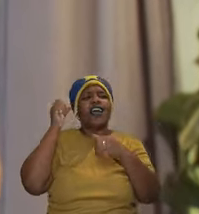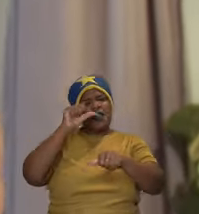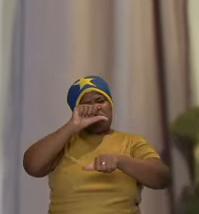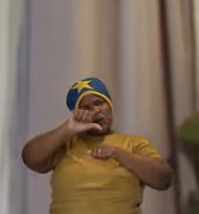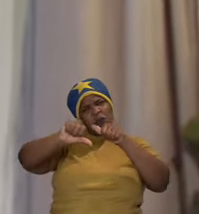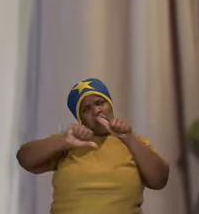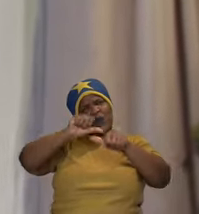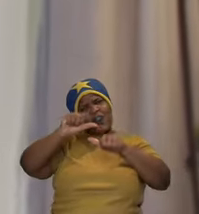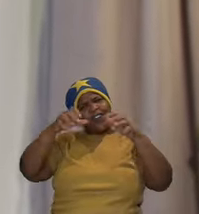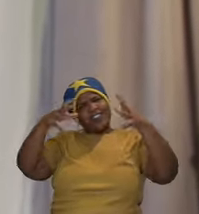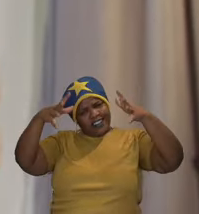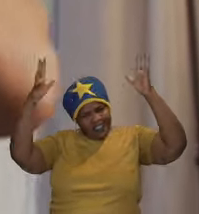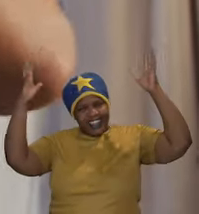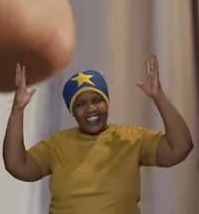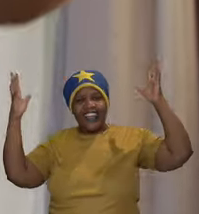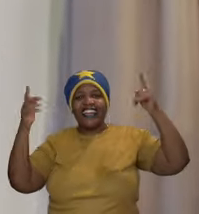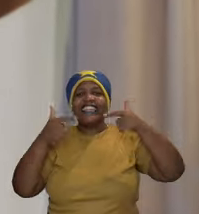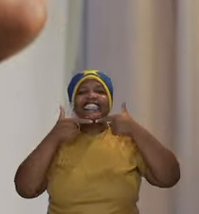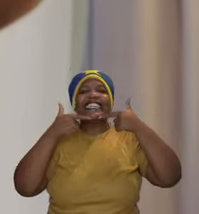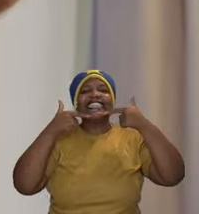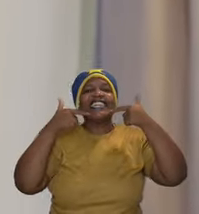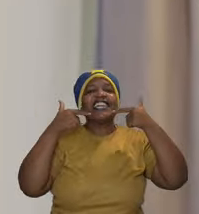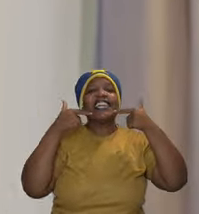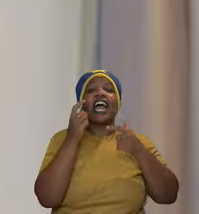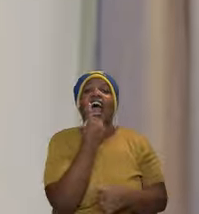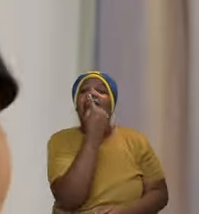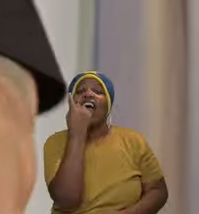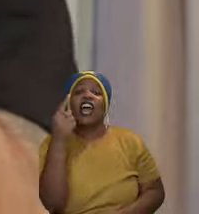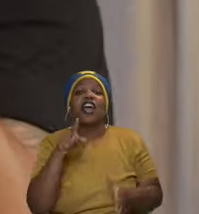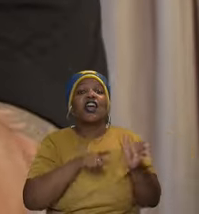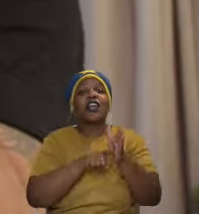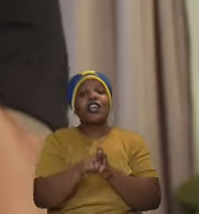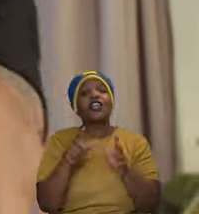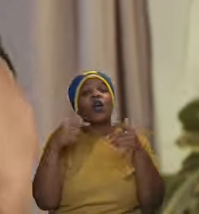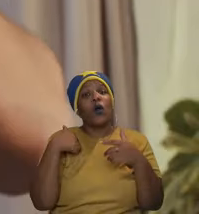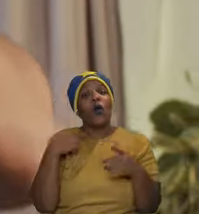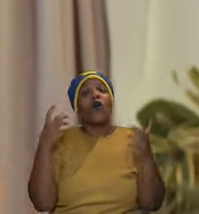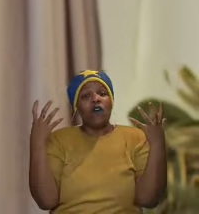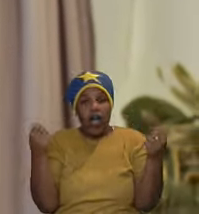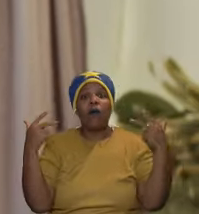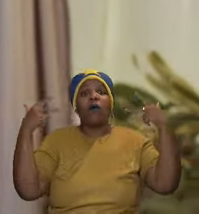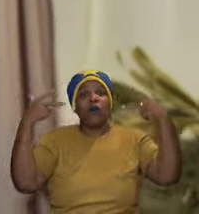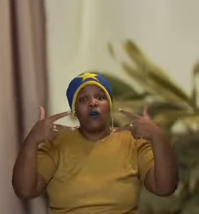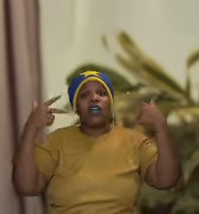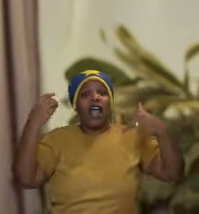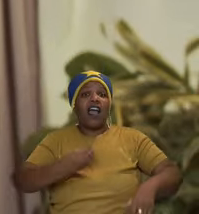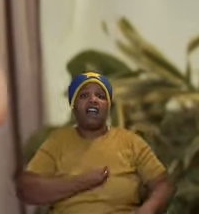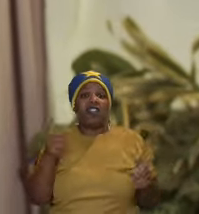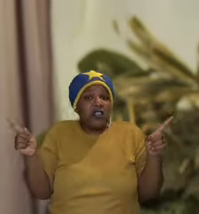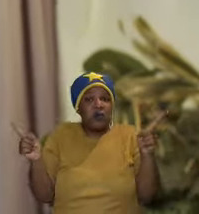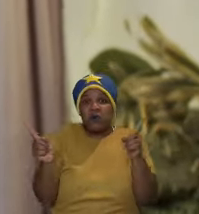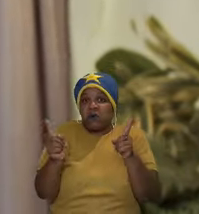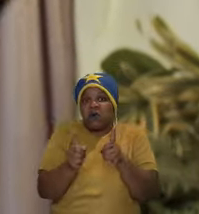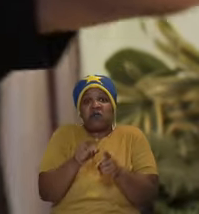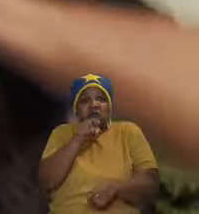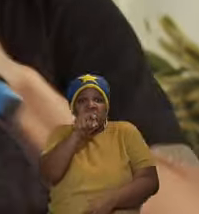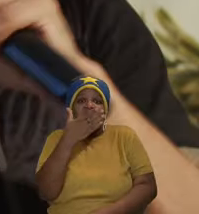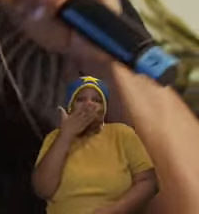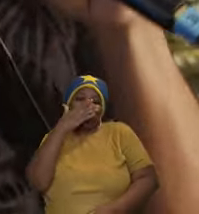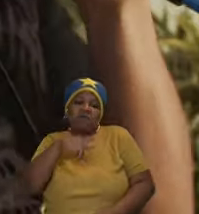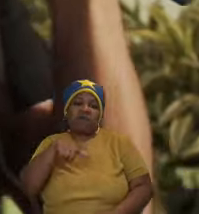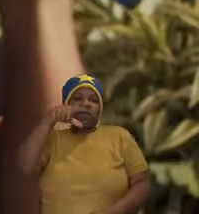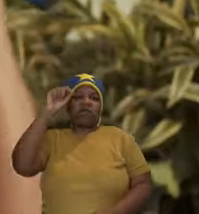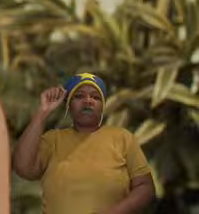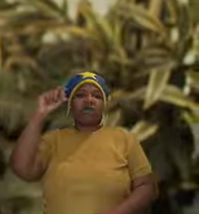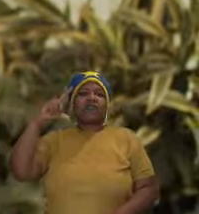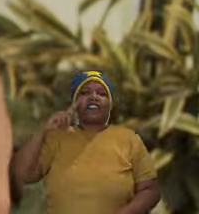clima. Demorou. Um sorriso pra cada pergunta. Então curte que essa vida é curta. Ela é quem você prefere, mas o que a difere é que quando a fera